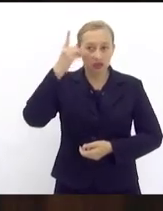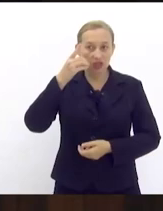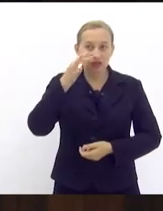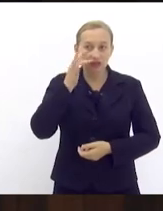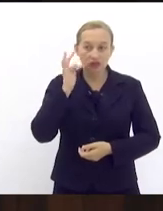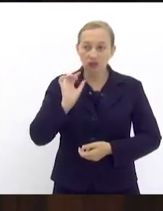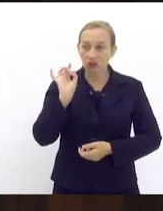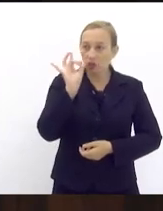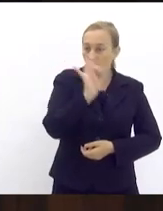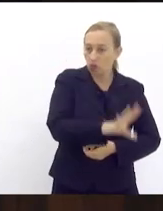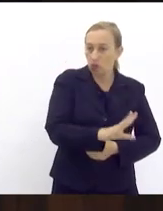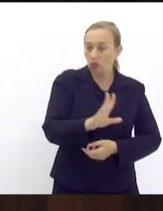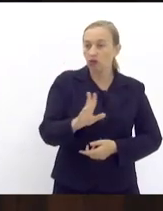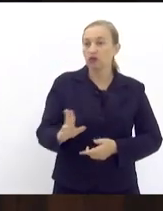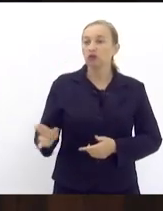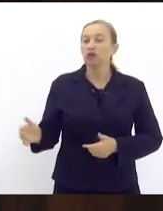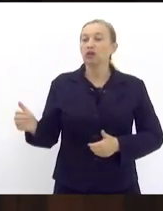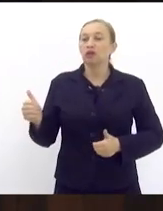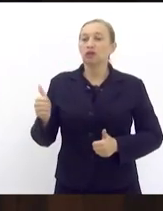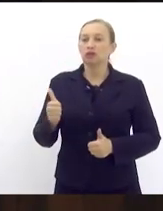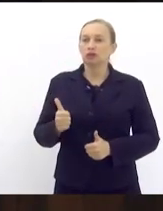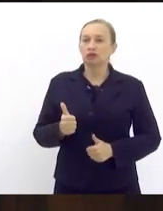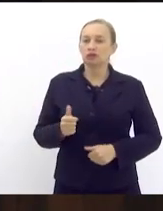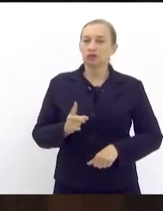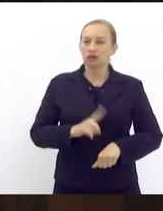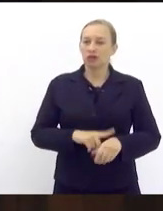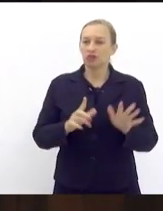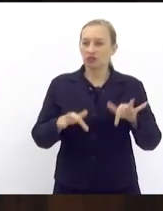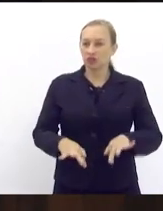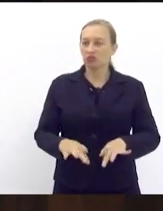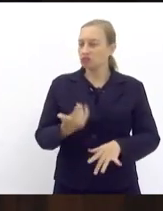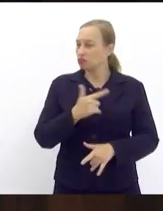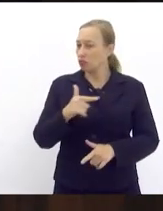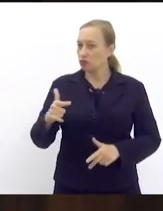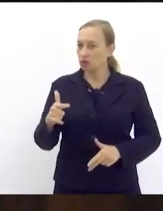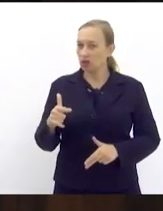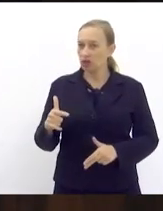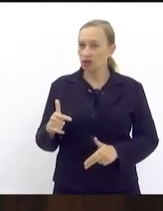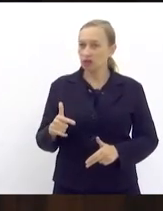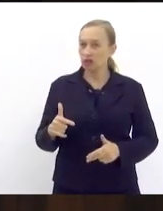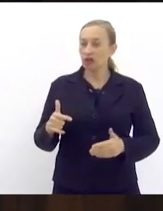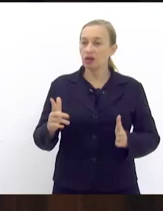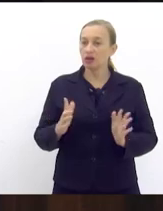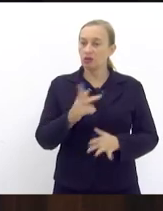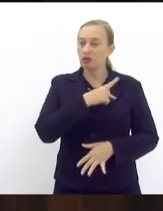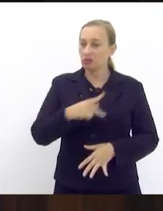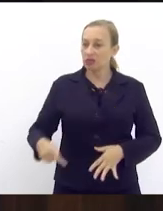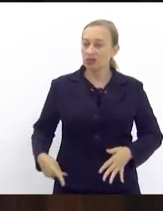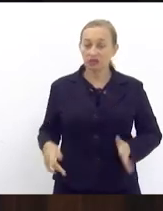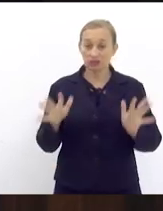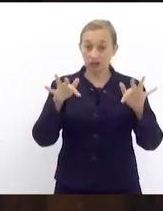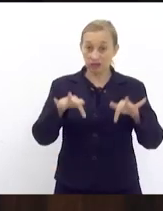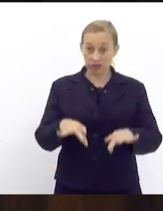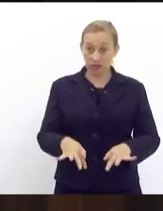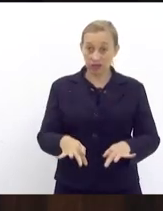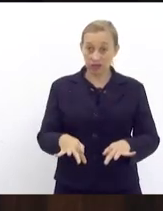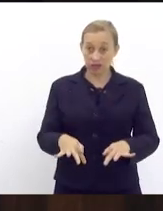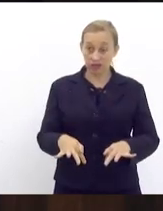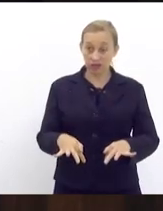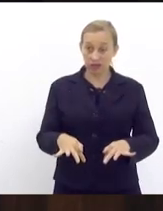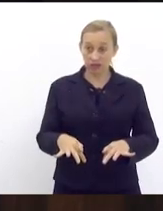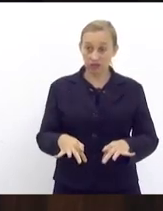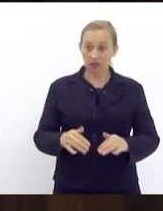é o último orador inscrito no expediente final então não havendo mais oradores inscritos à presidência encerra presente sessão